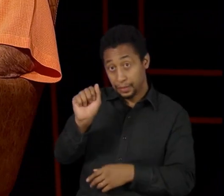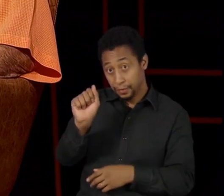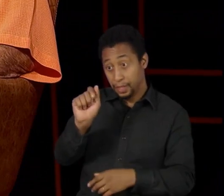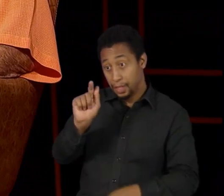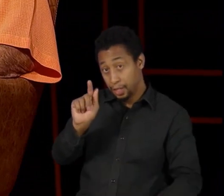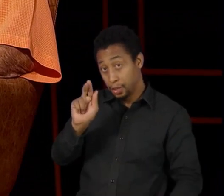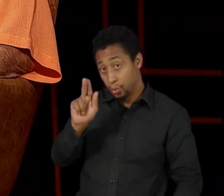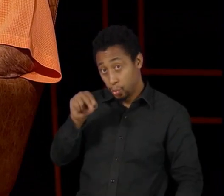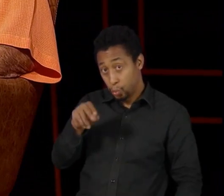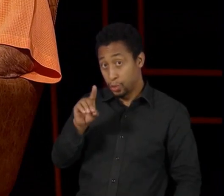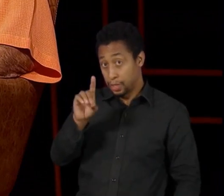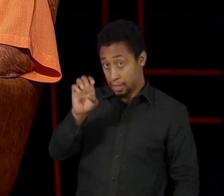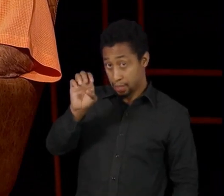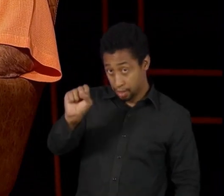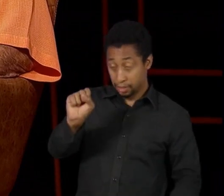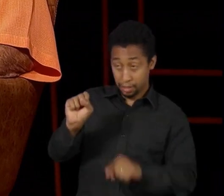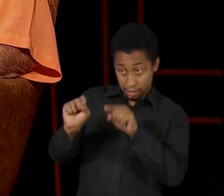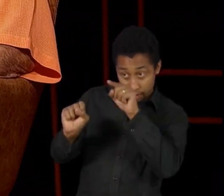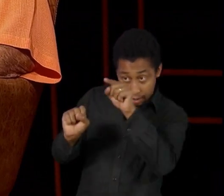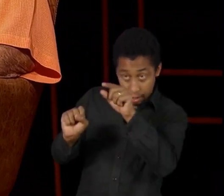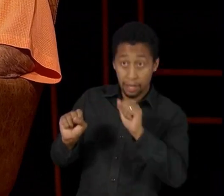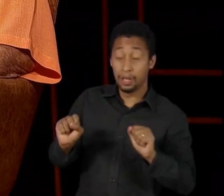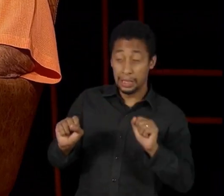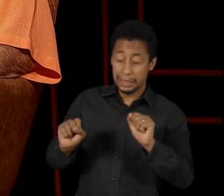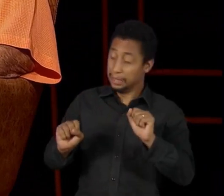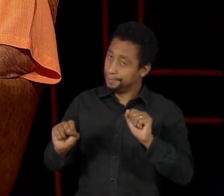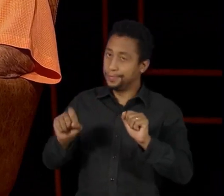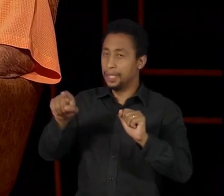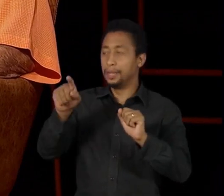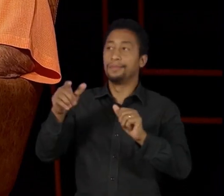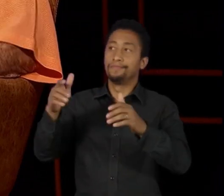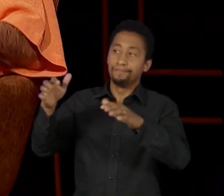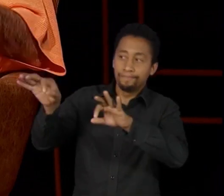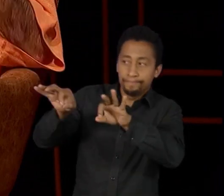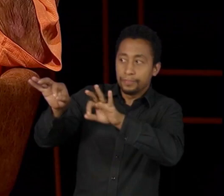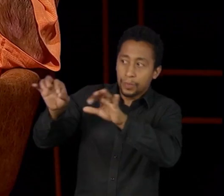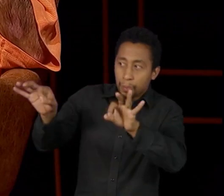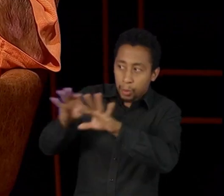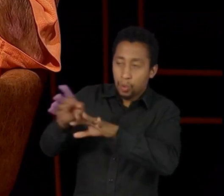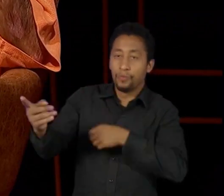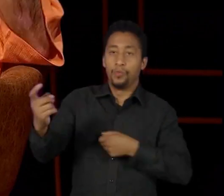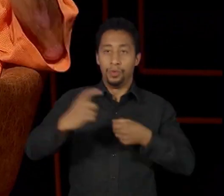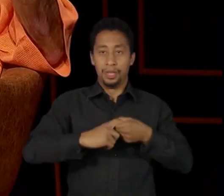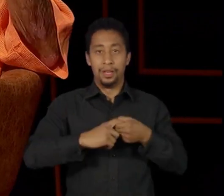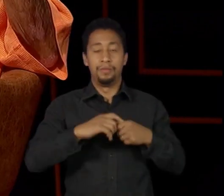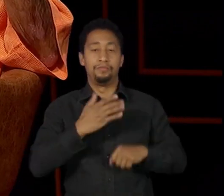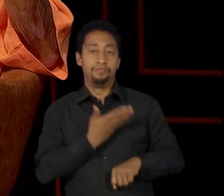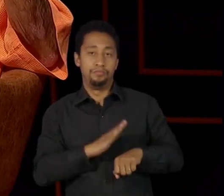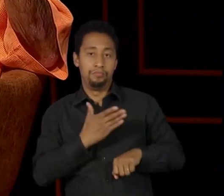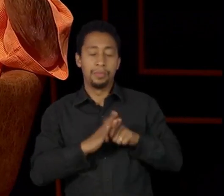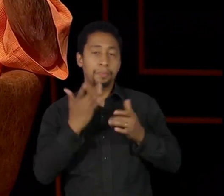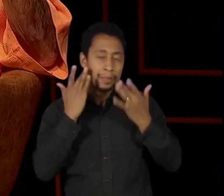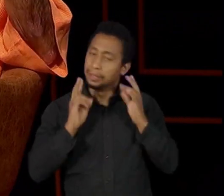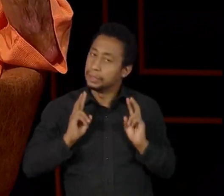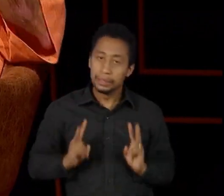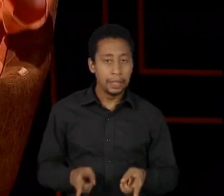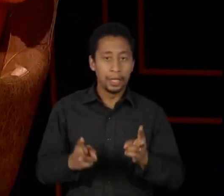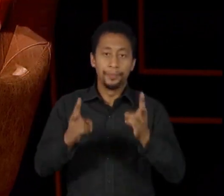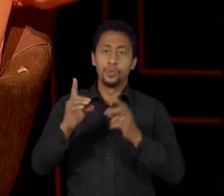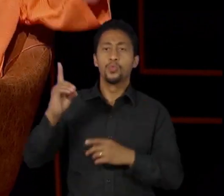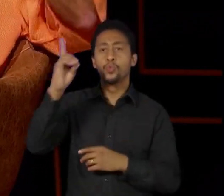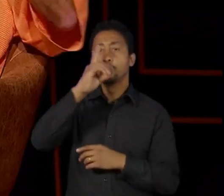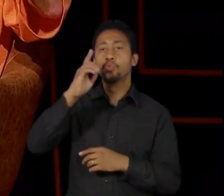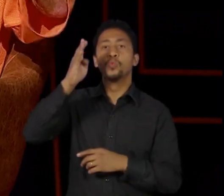ele voltava para fazer a peça, né? Por exemplo, no domingo, acabava o espetáculo,